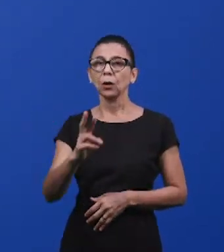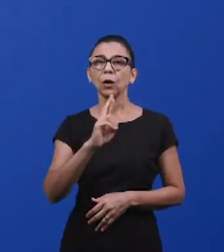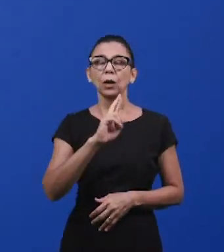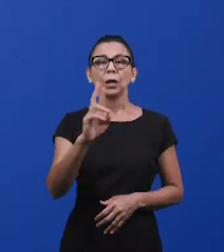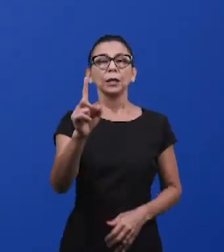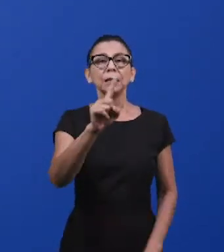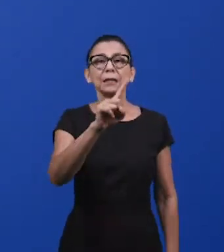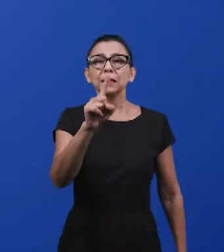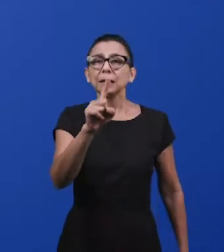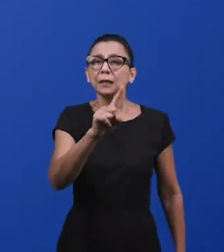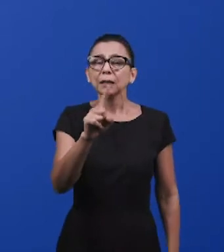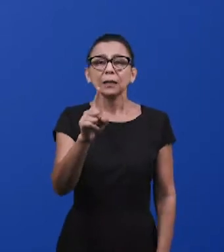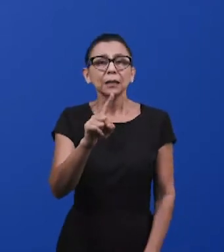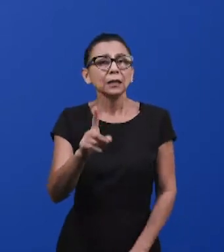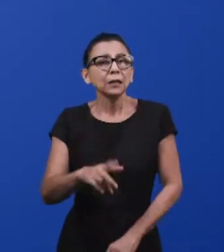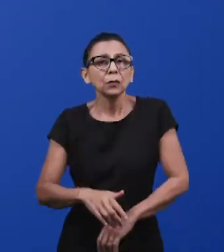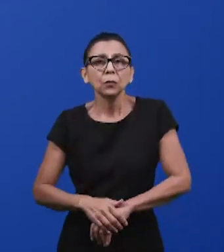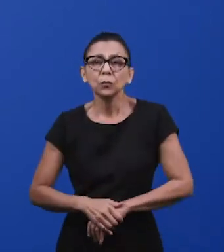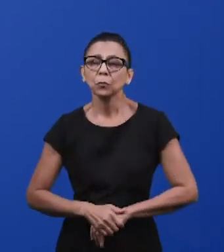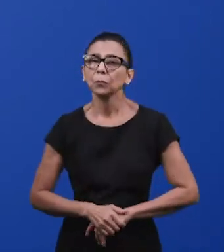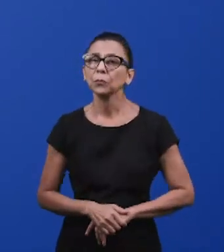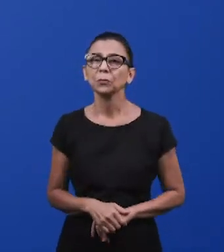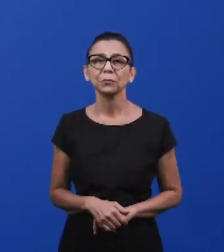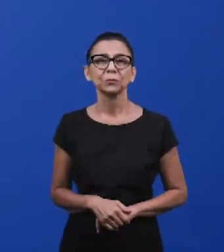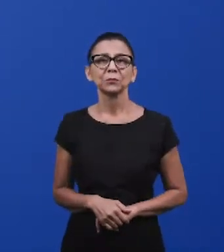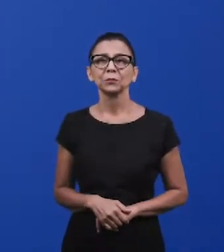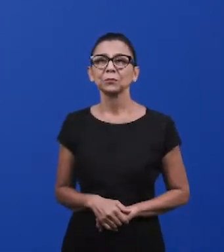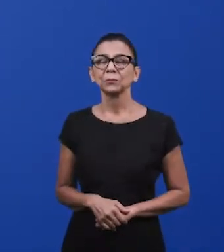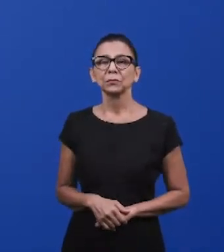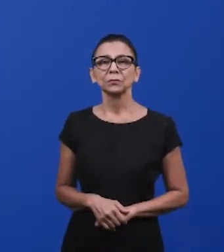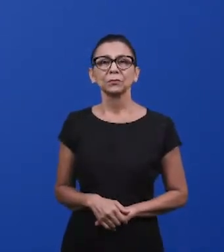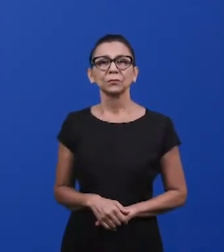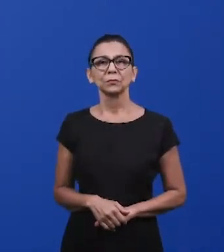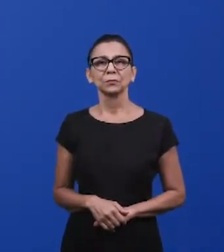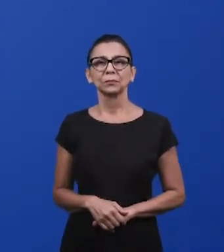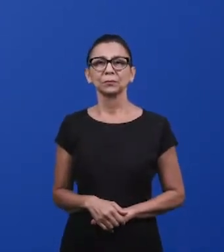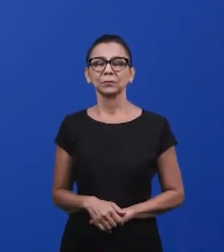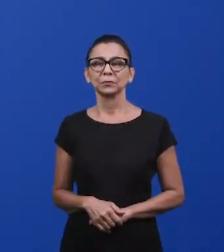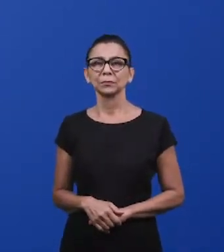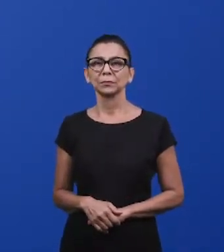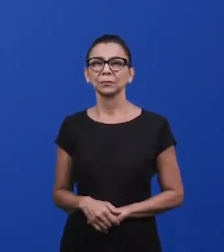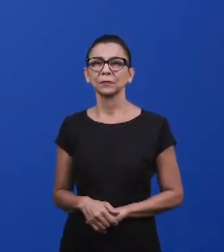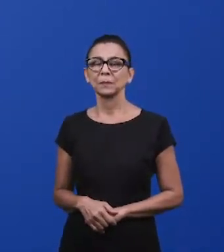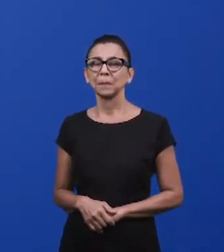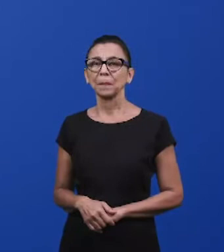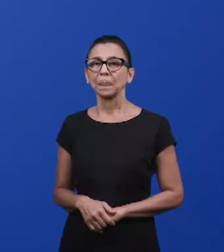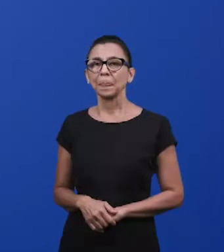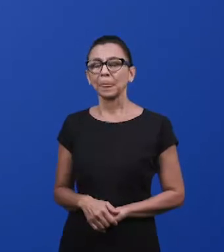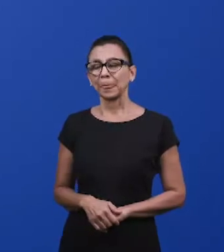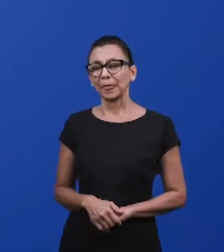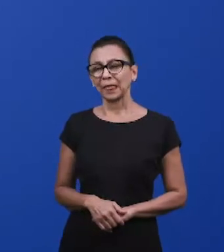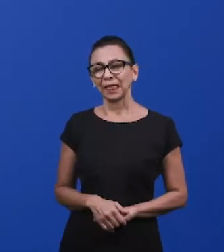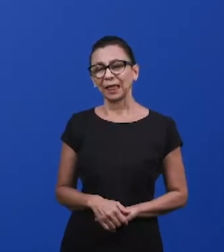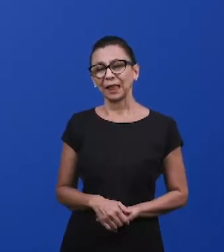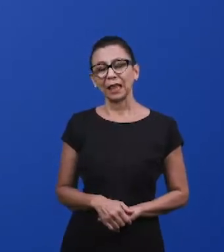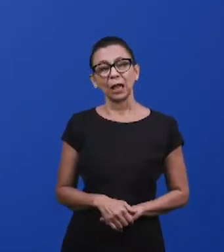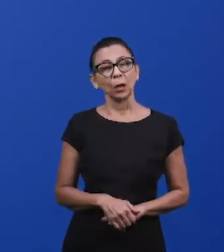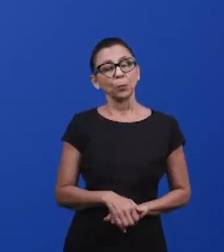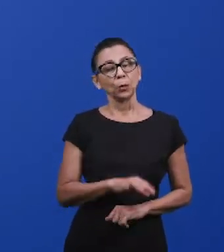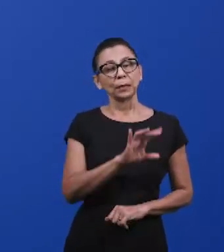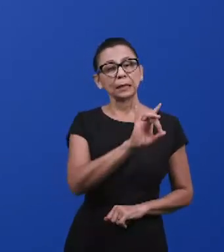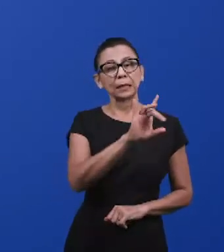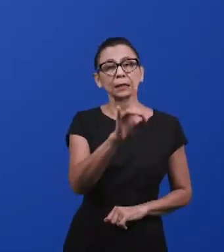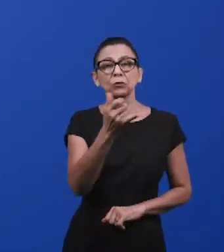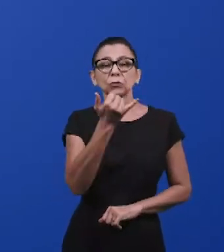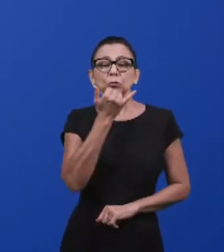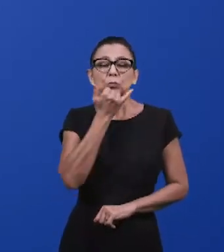do campo, outro foi do banho, outro foi do casamento. E aí eles aceitaram ir para essa grande